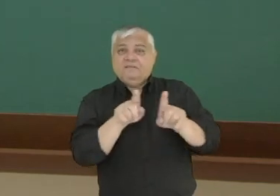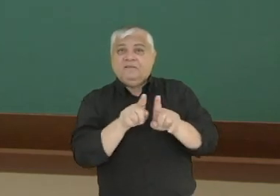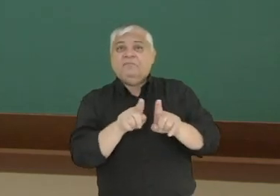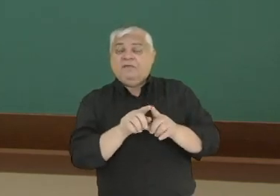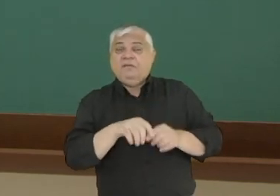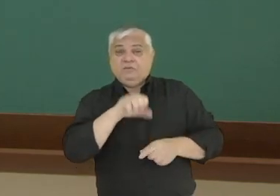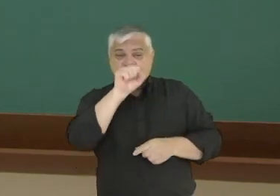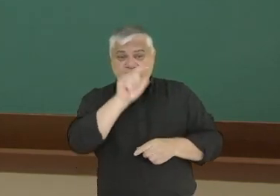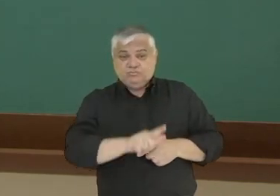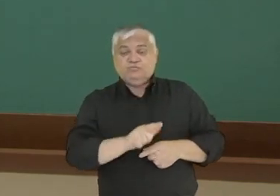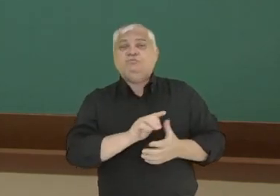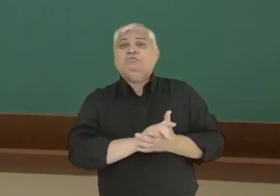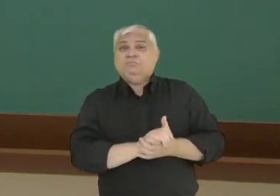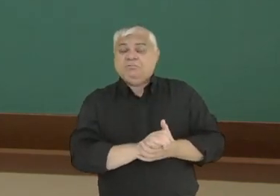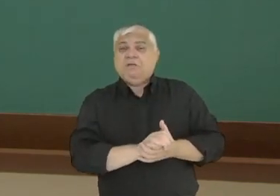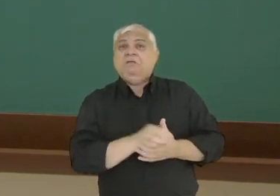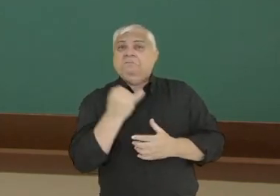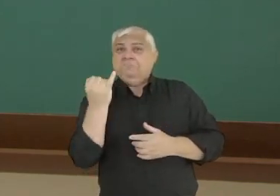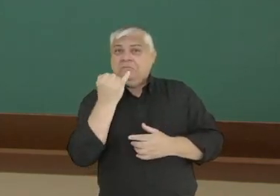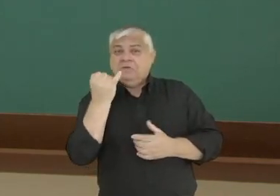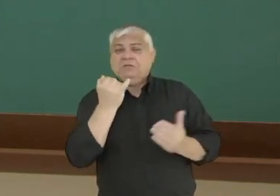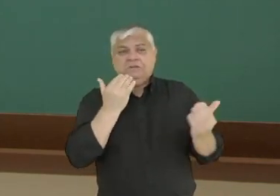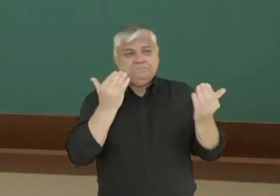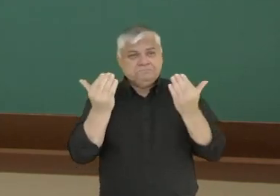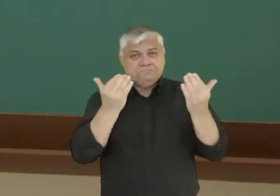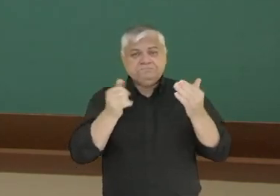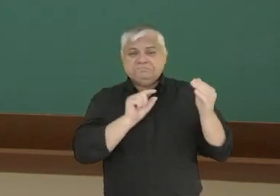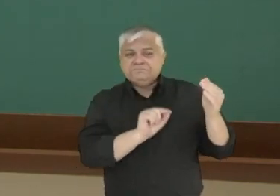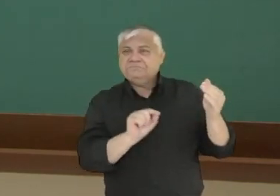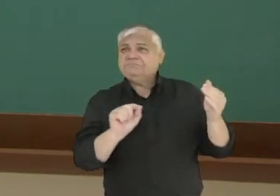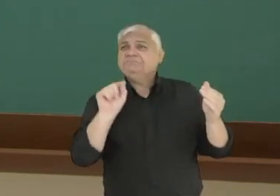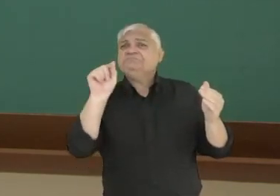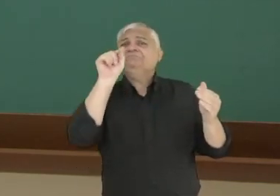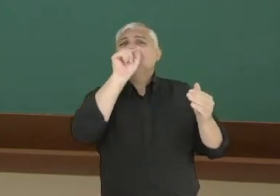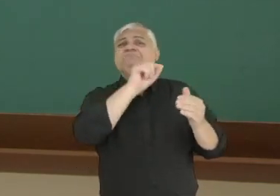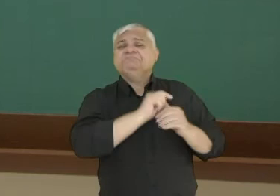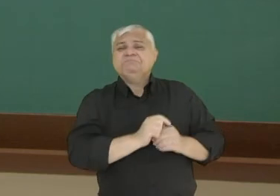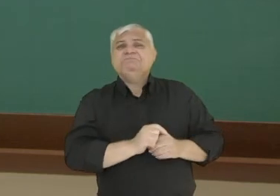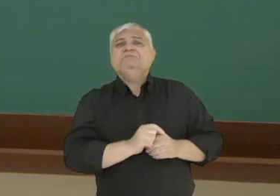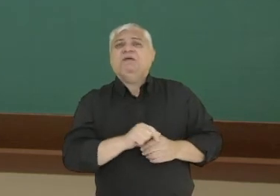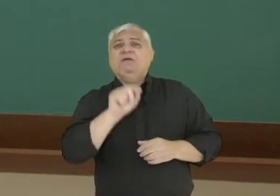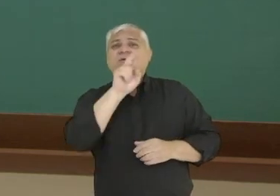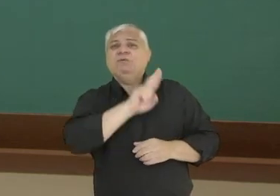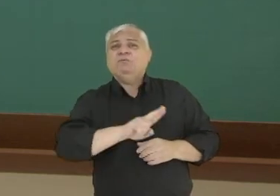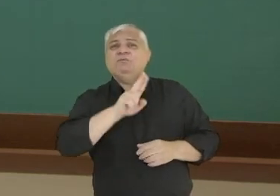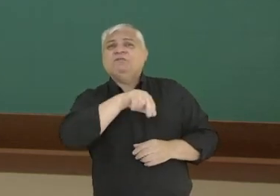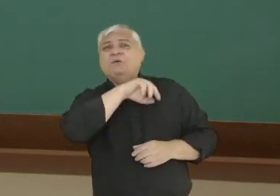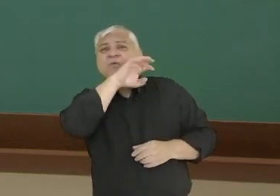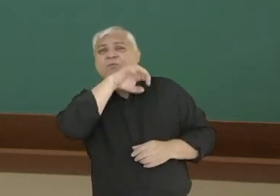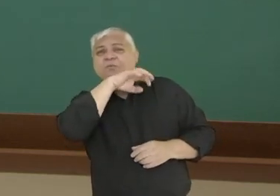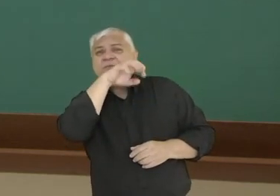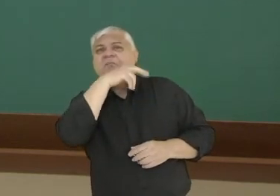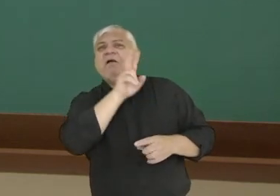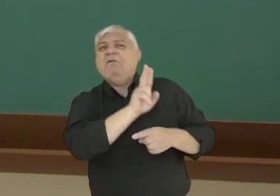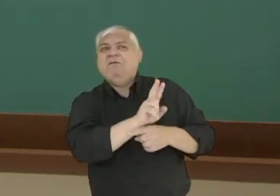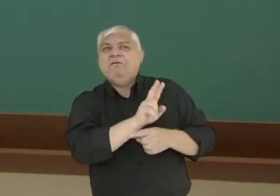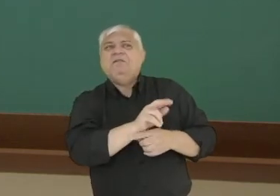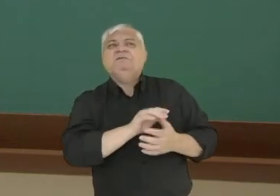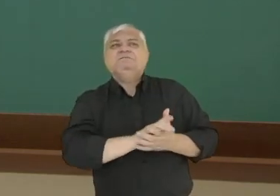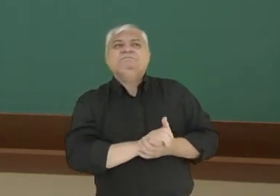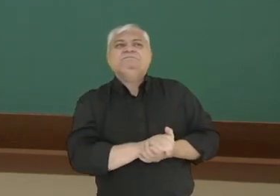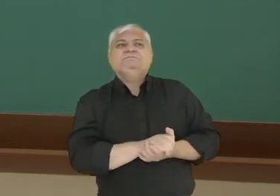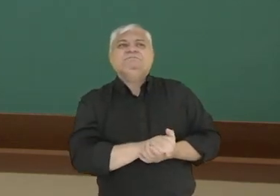estão importantíssimo a gente fazer essa análise ali de áreas onde há a maior produção de um outro item né da